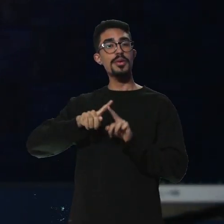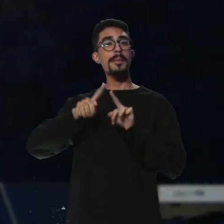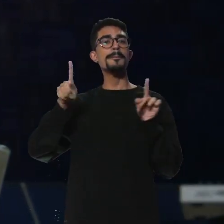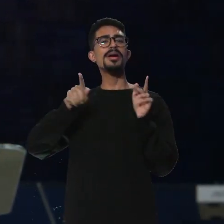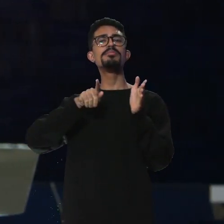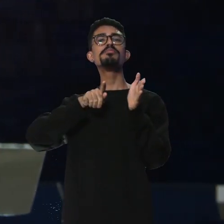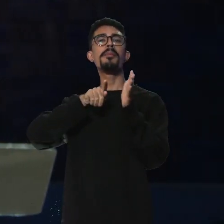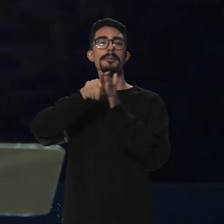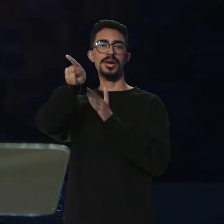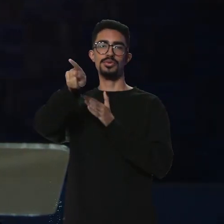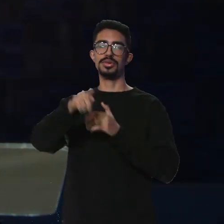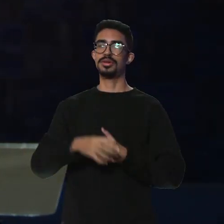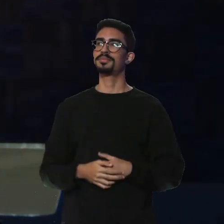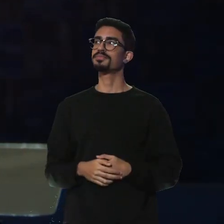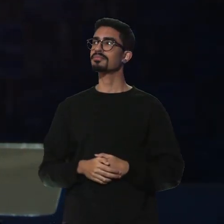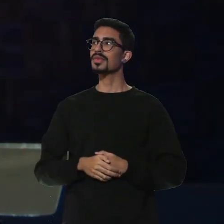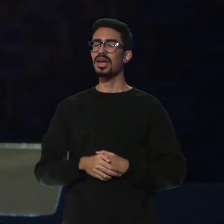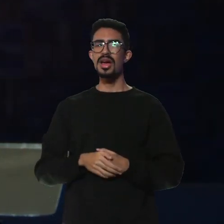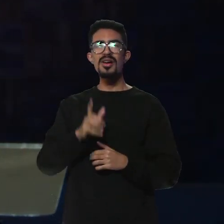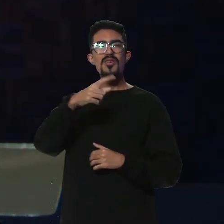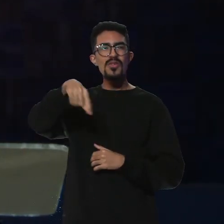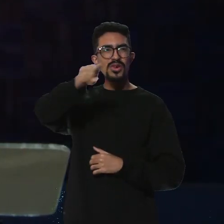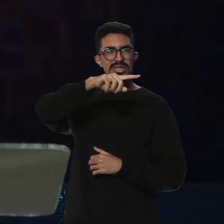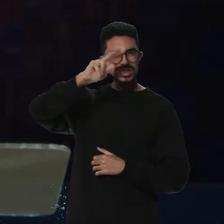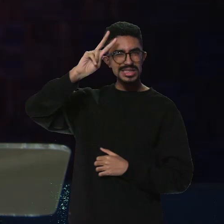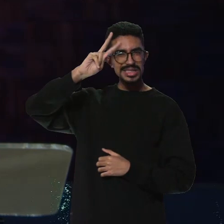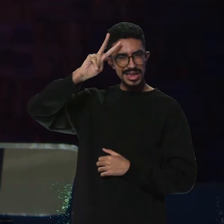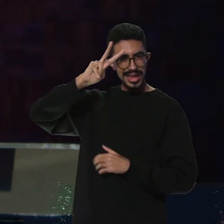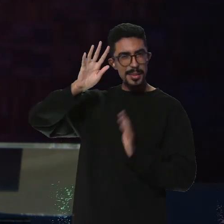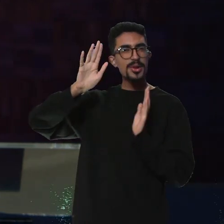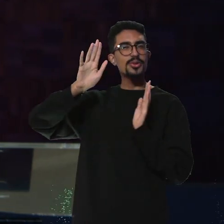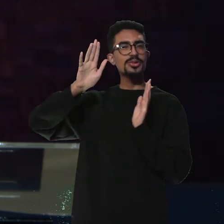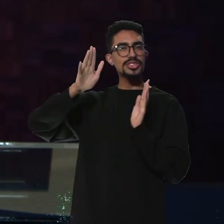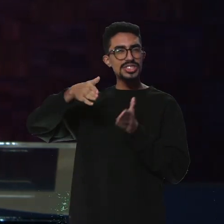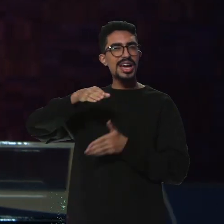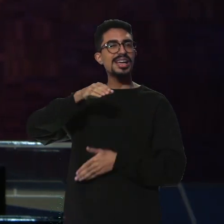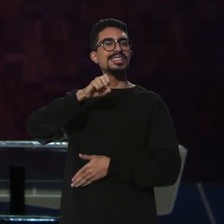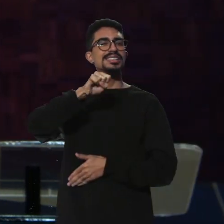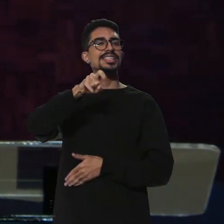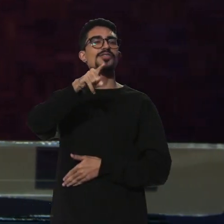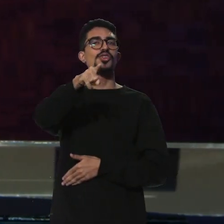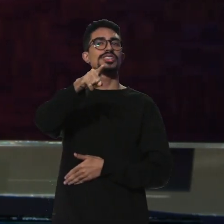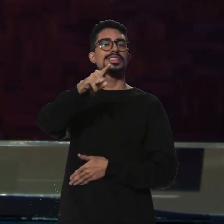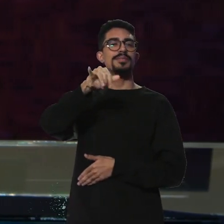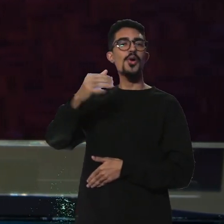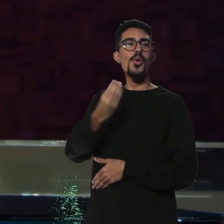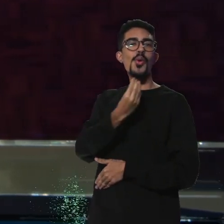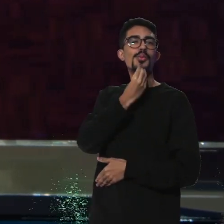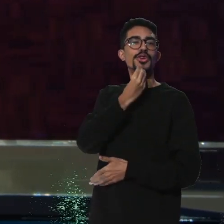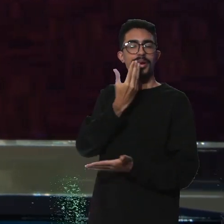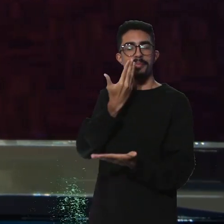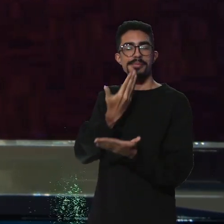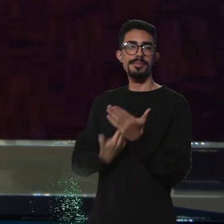vez você consegue lembrar se alguma vez você já perdeu uma grande oportunidade?